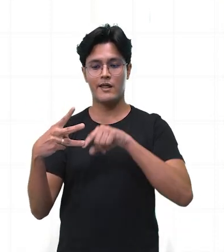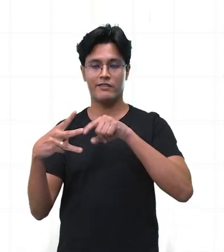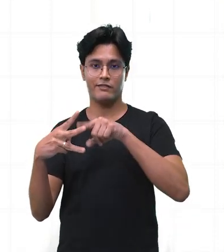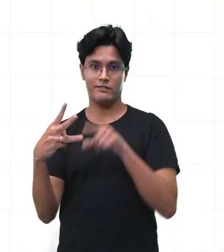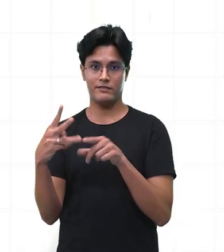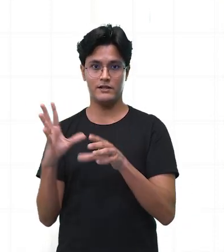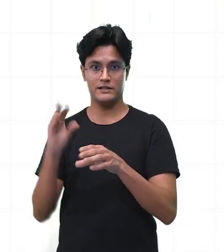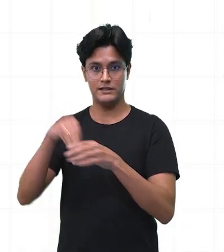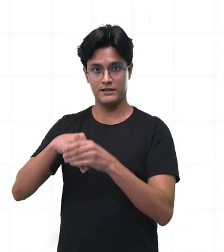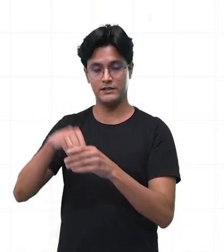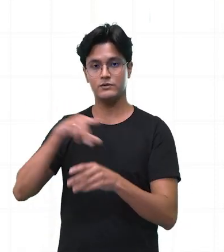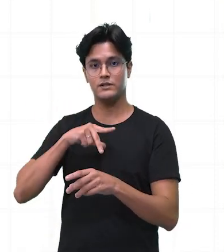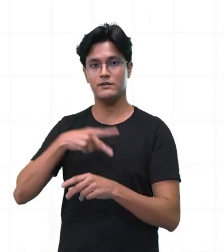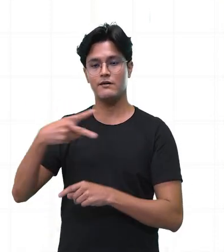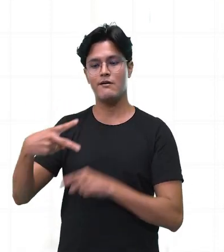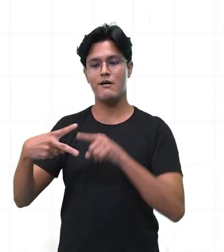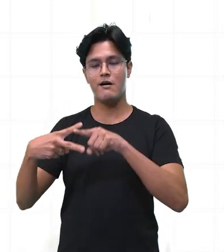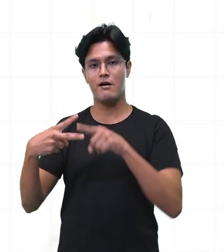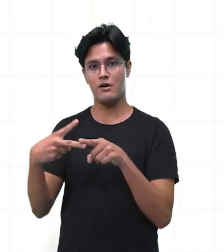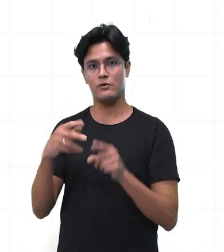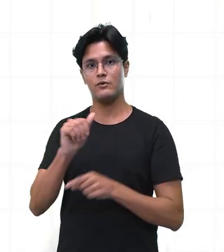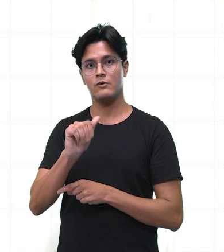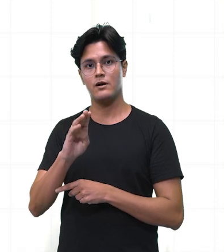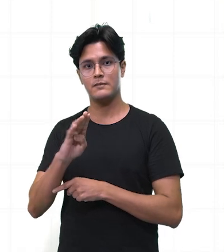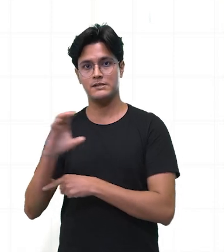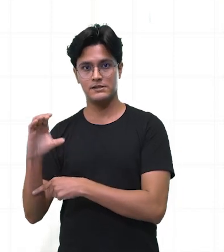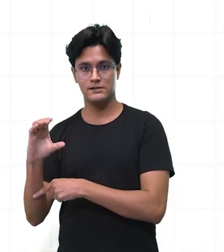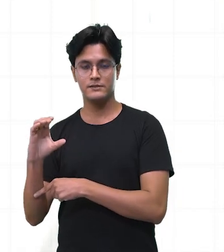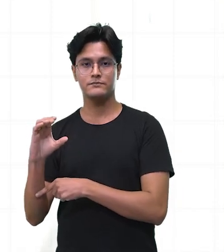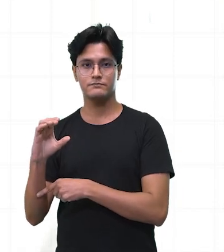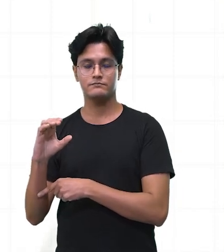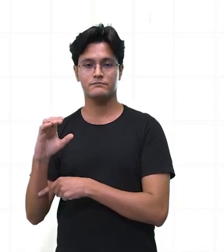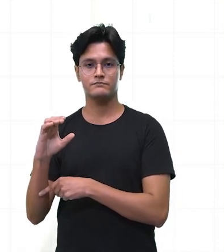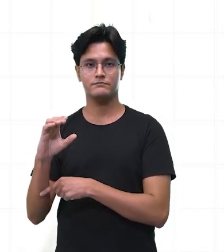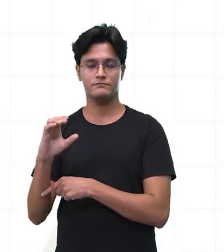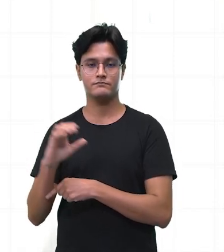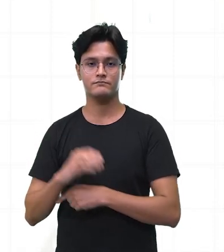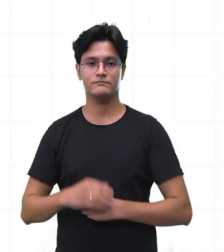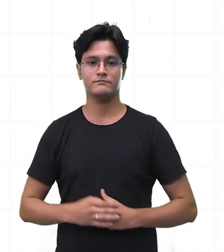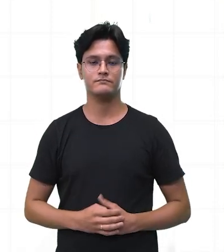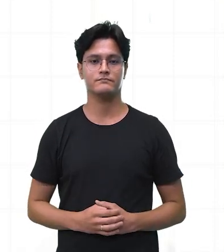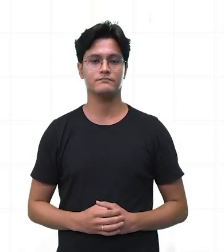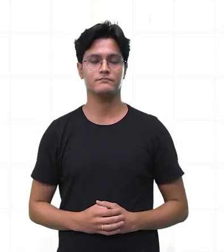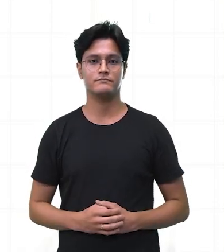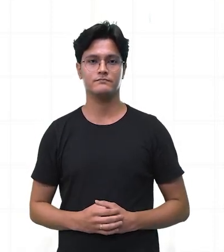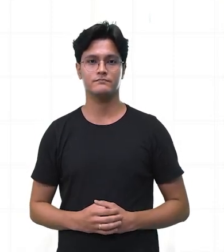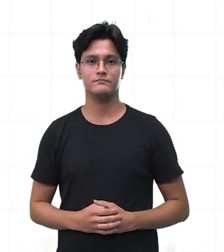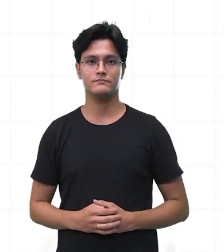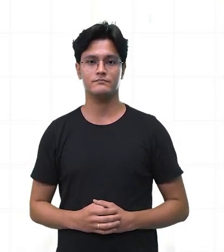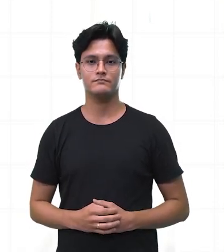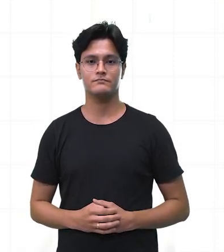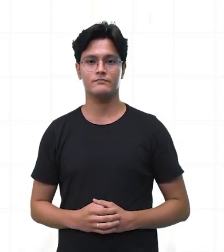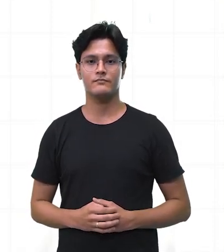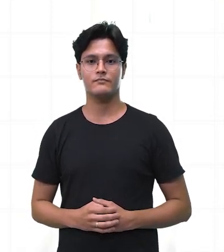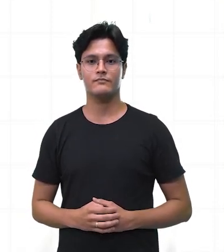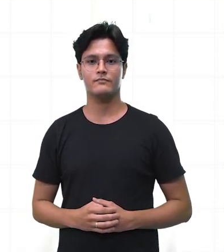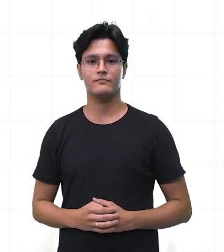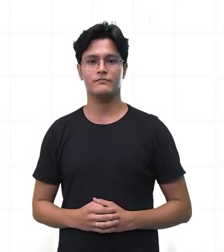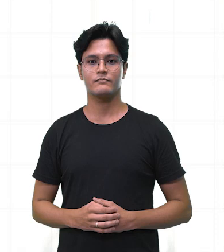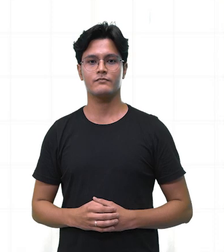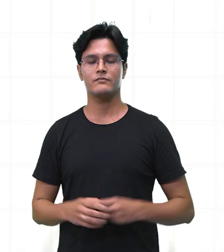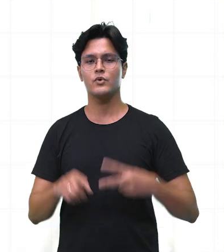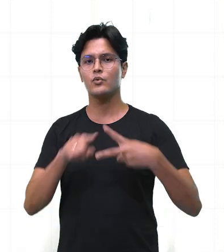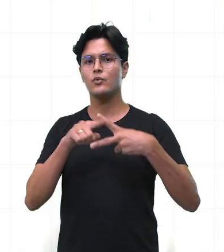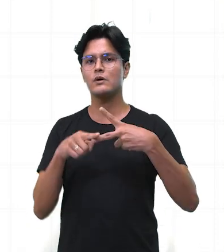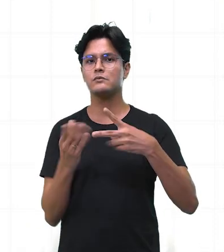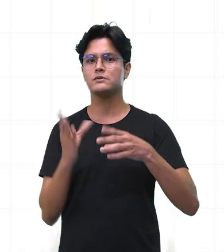indicar assim, ó, ângulo interno. O A com o I aqui, subscrito. Esse ângulo aqui, ângulo interno, vai ser